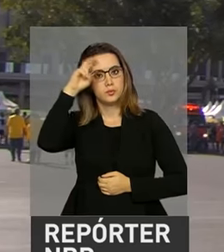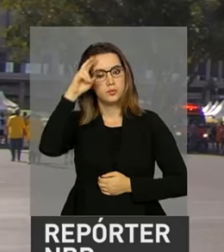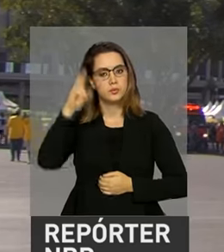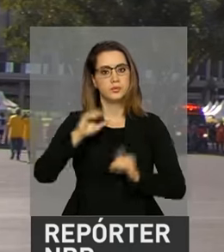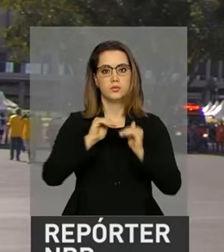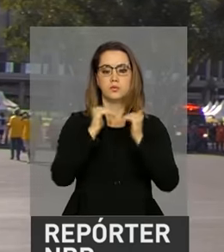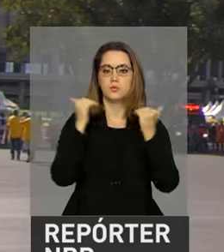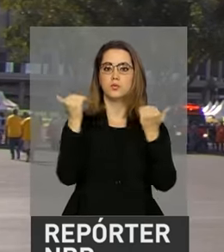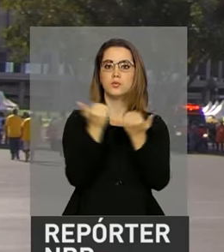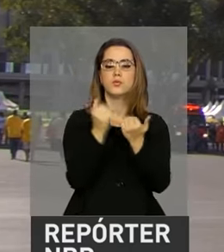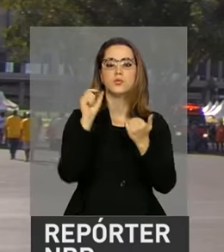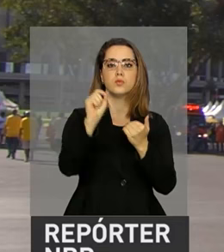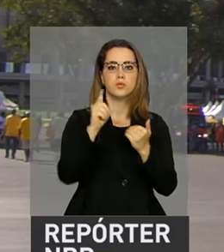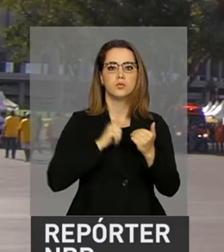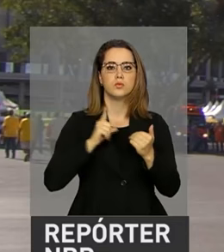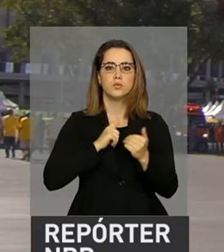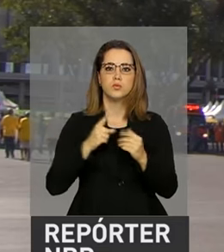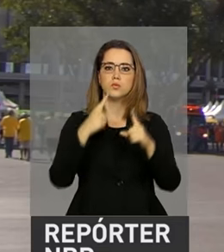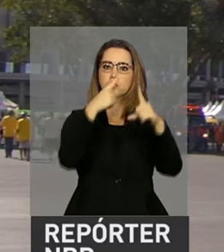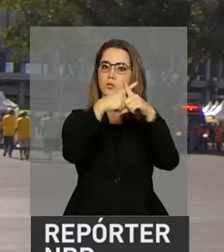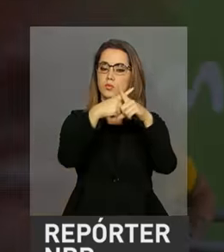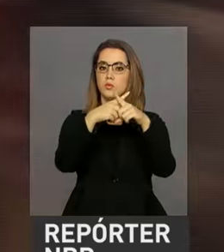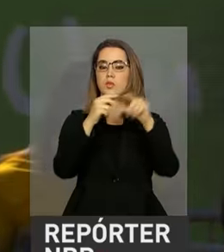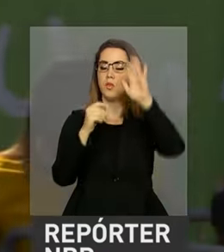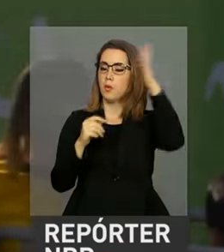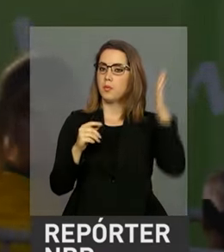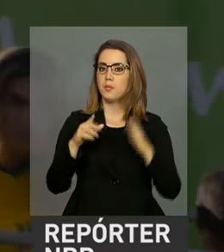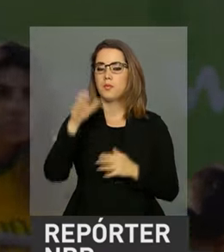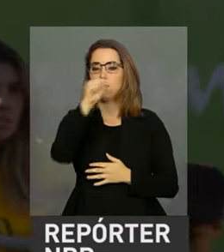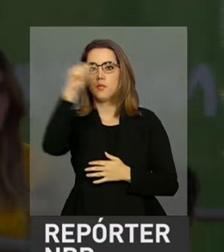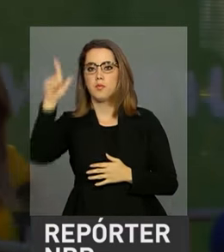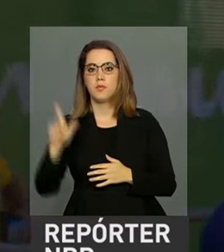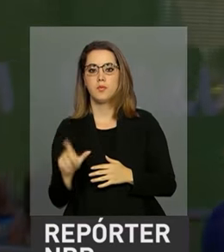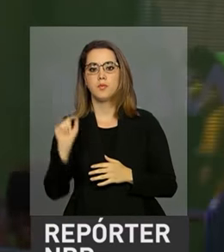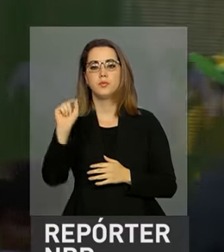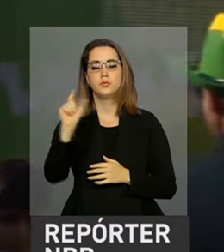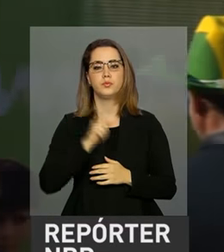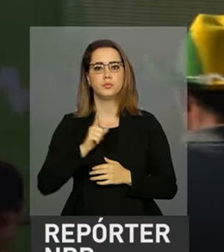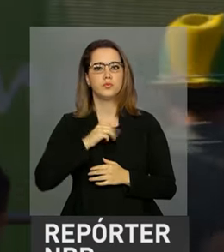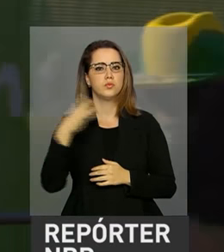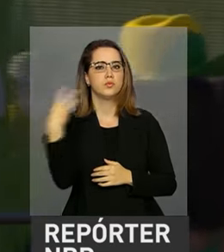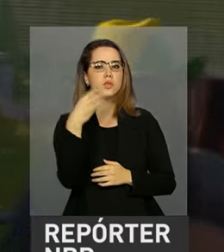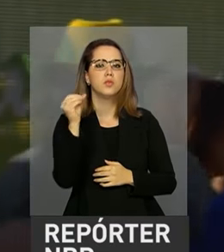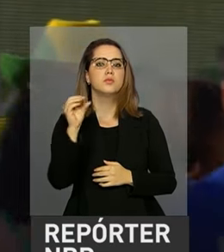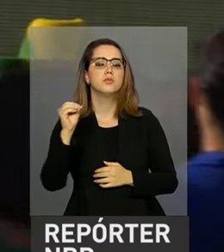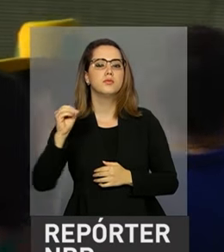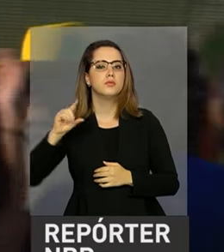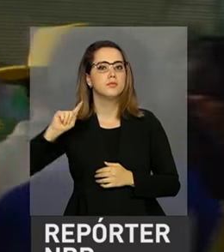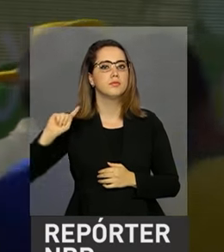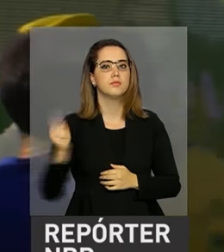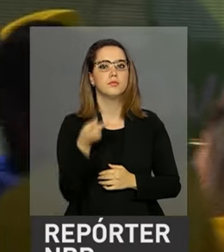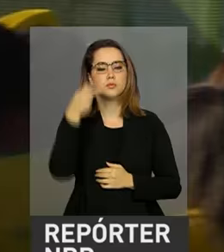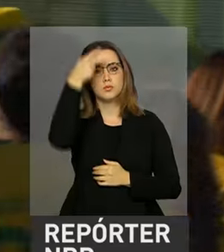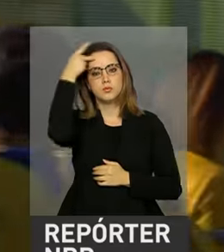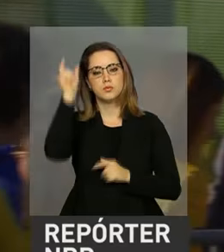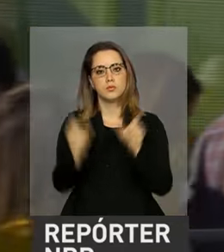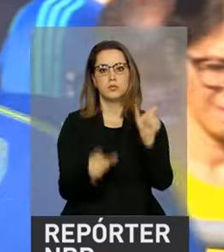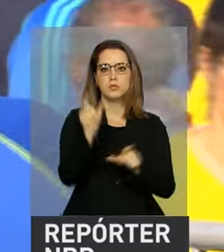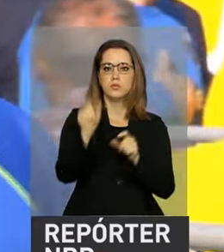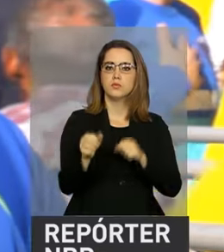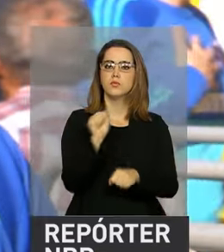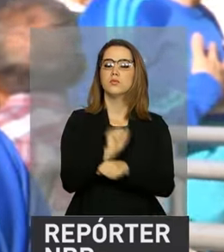estádio manega rincha contra a África do Sul até o fim das disputas 300.000 pessoas são esperadas na